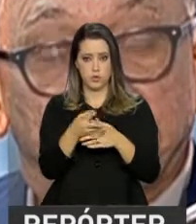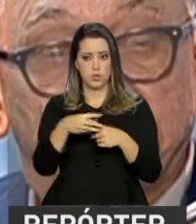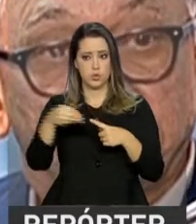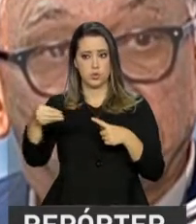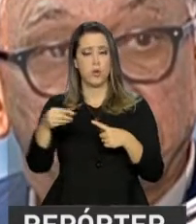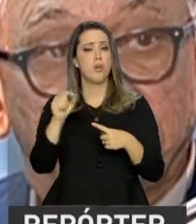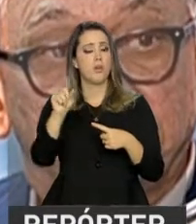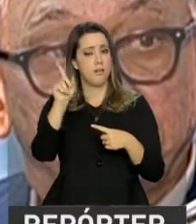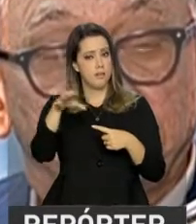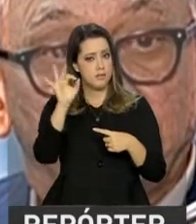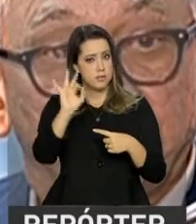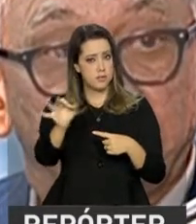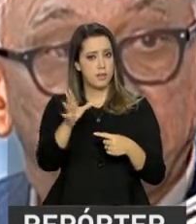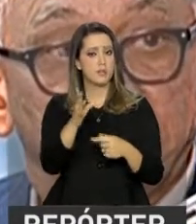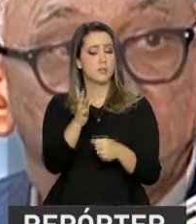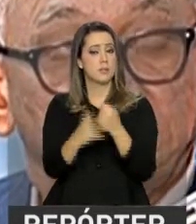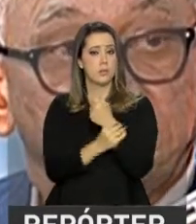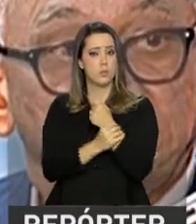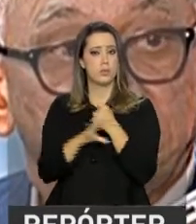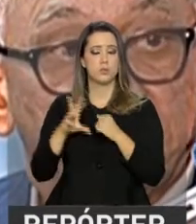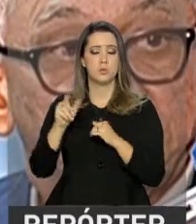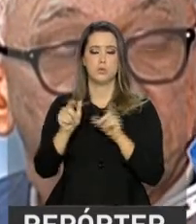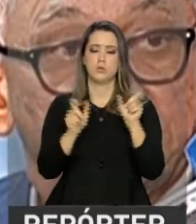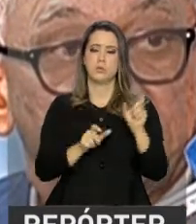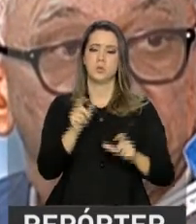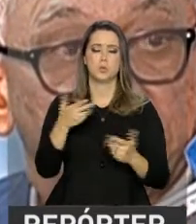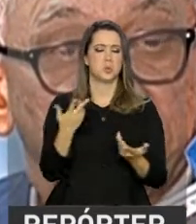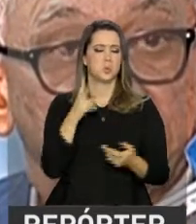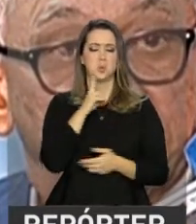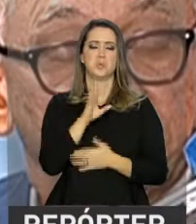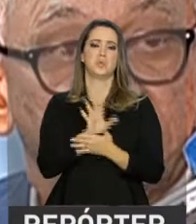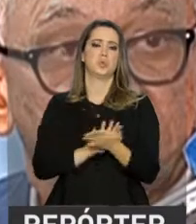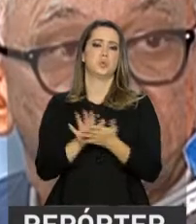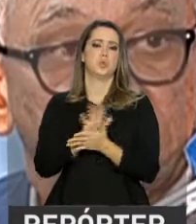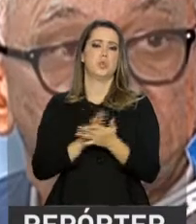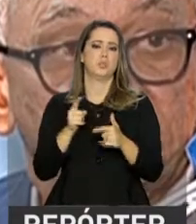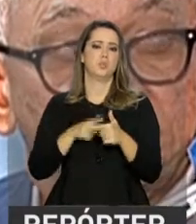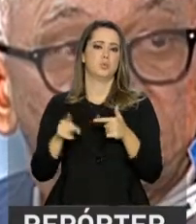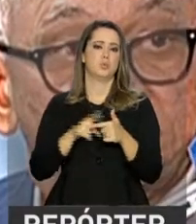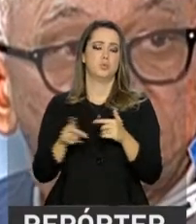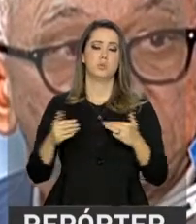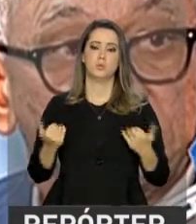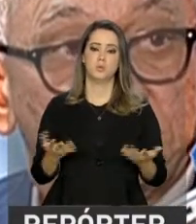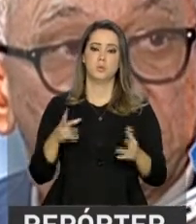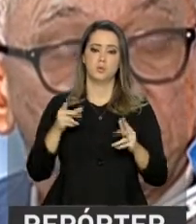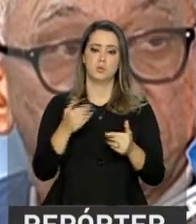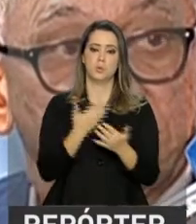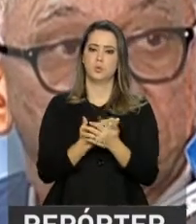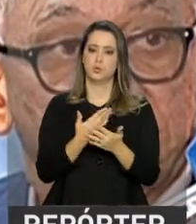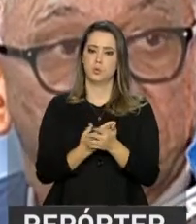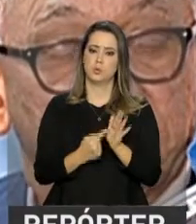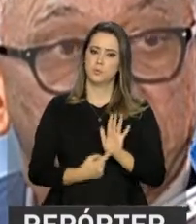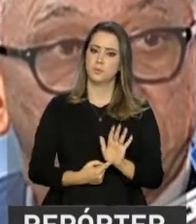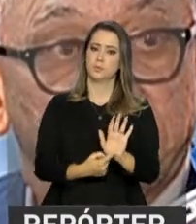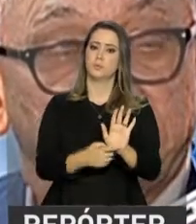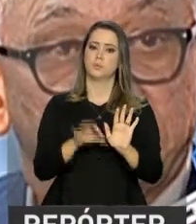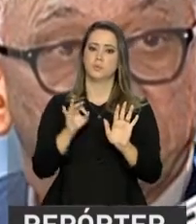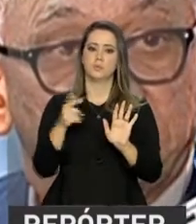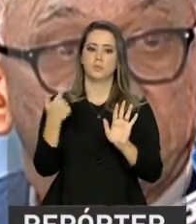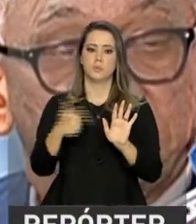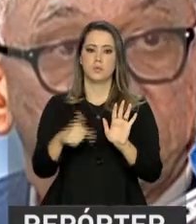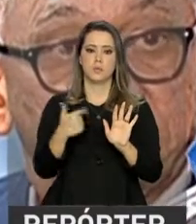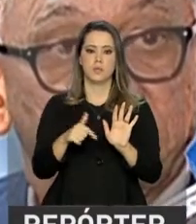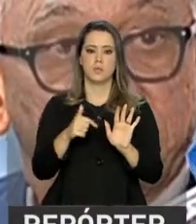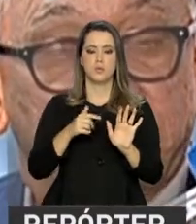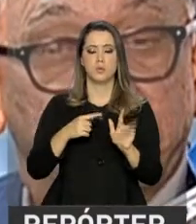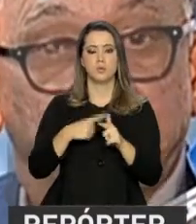ser segura para todos. Não vejo nenhuma questão quanto a isso, acho que todos os estudos provam isso, não houve